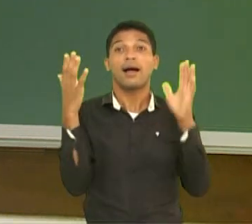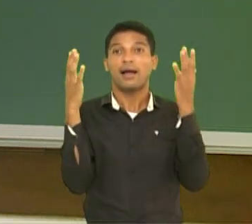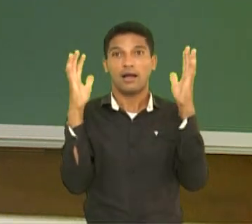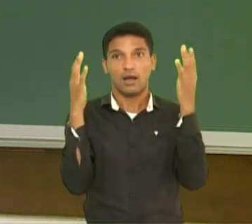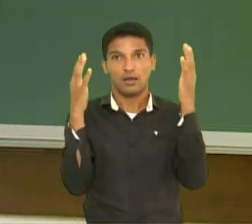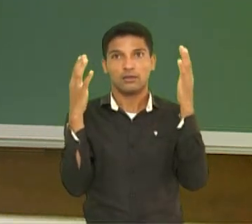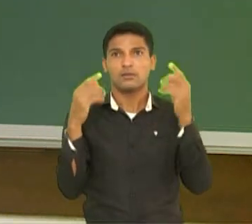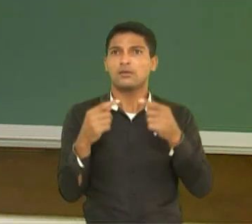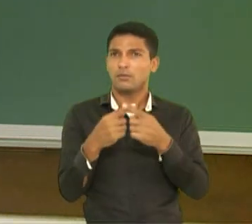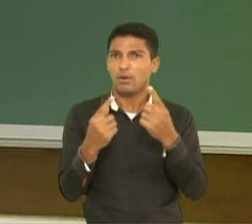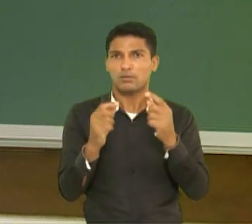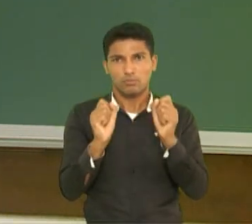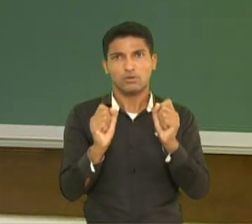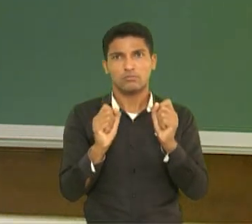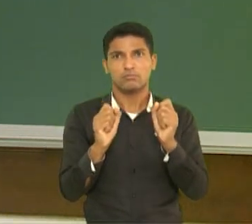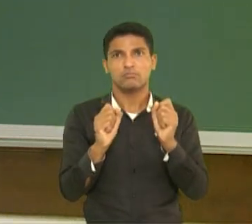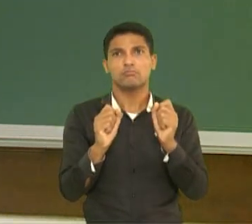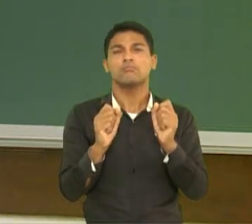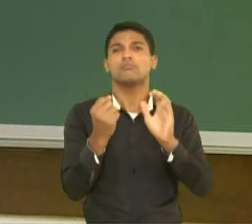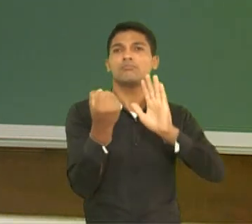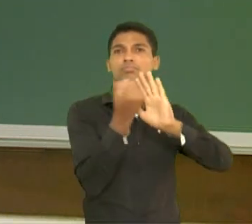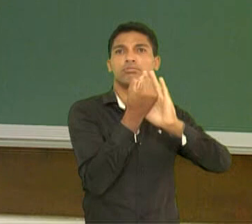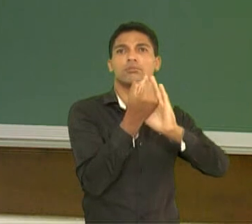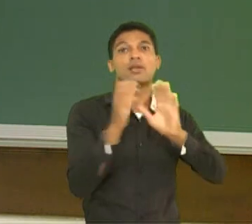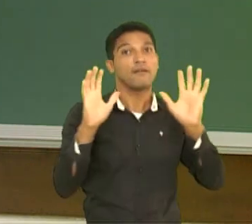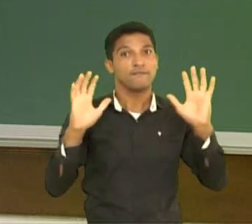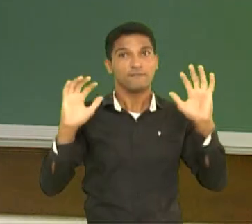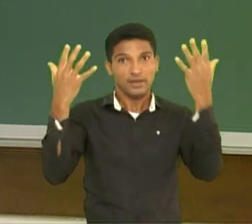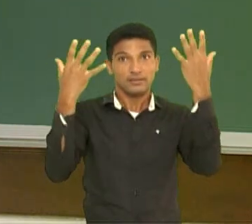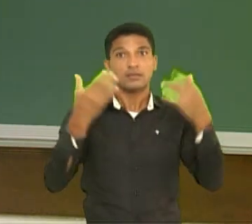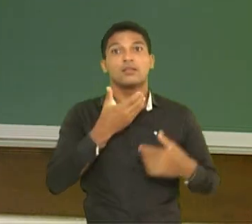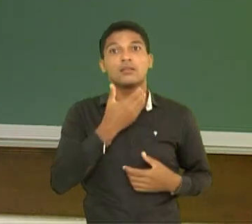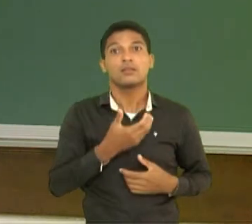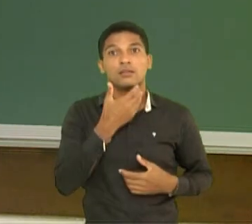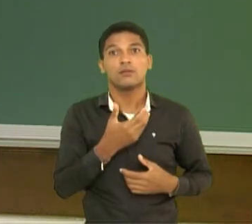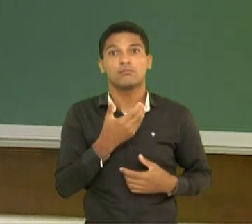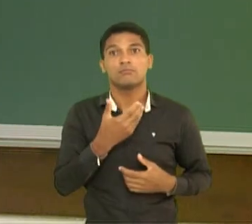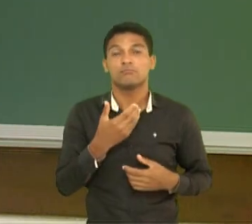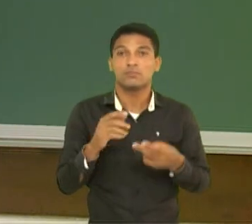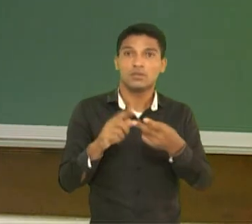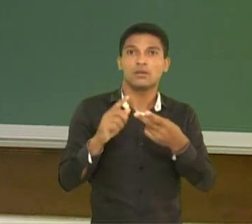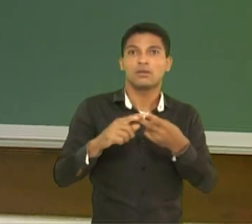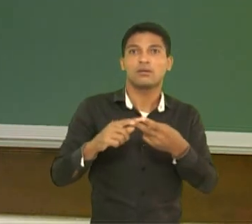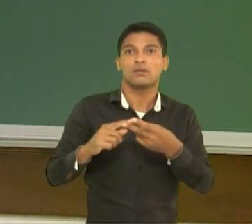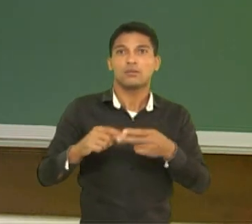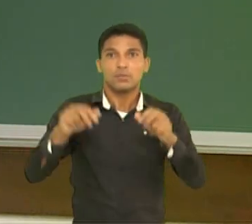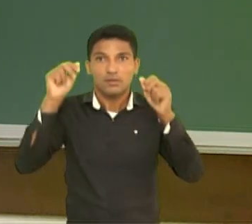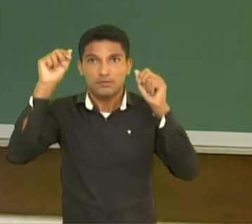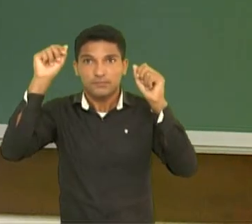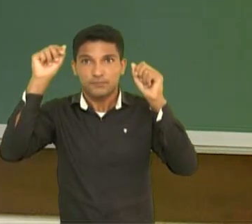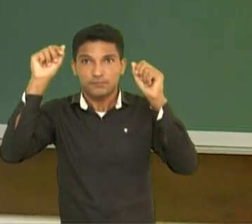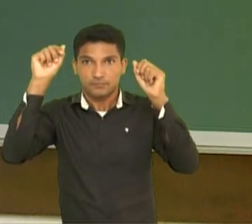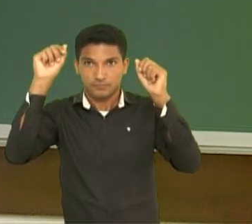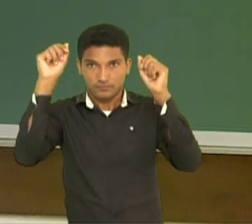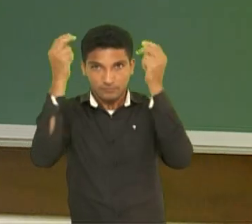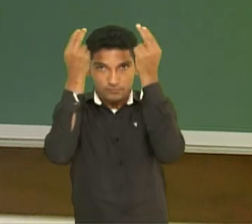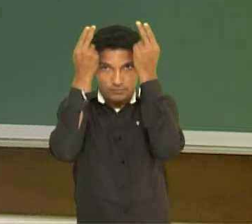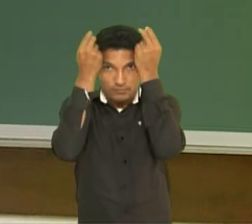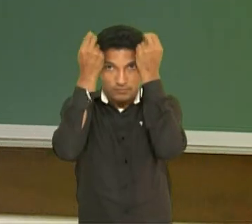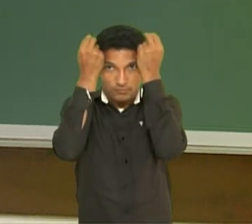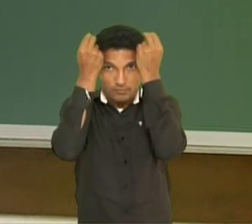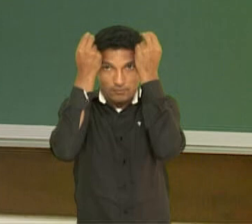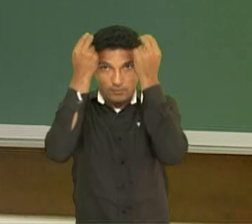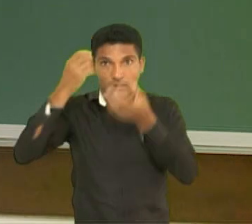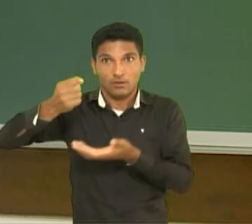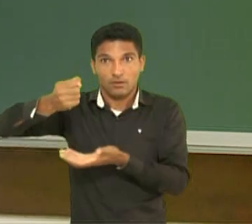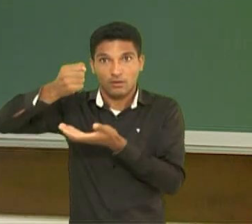ser chamado de festa. Páscoa, os ucranianos que nós que podemos estudar no ensino religioso, as festas ucranianas